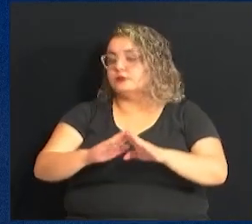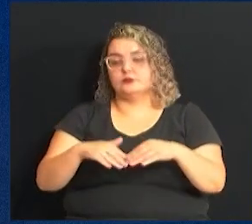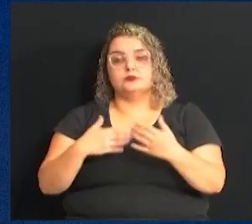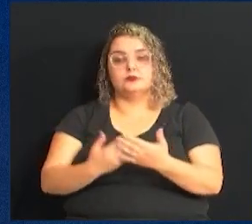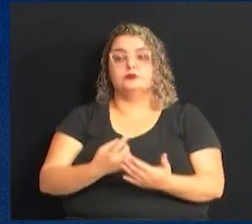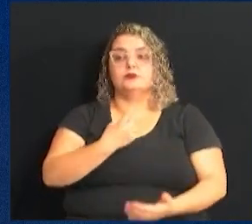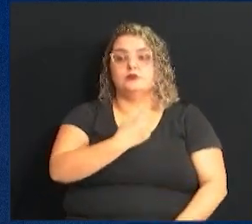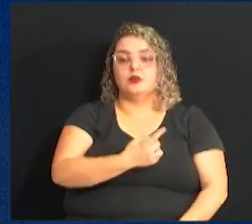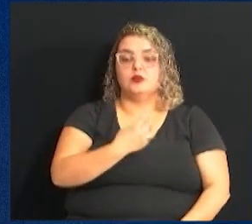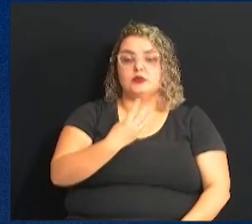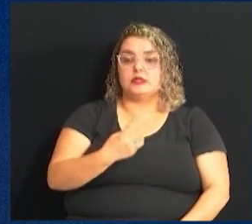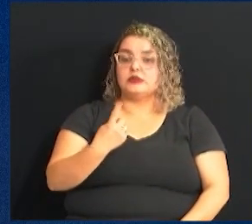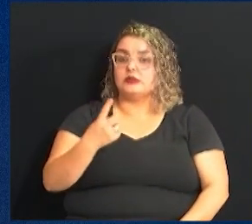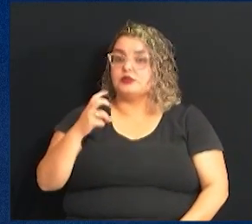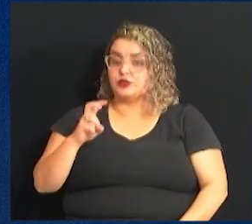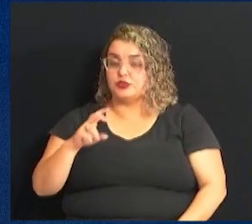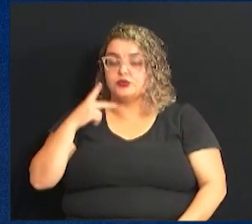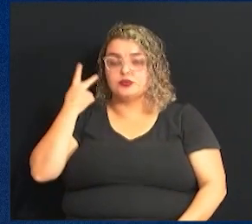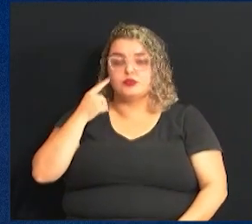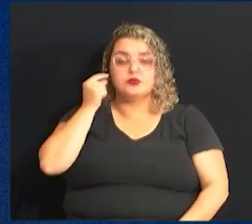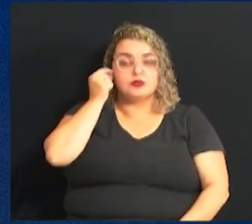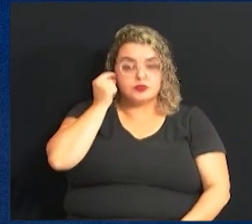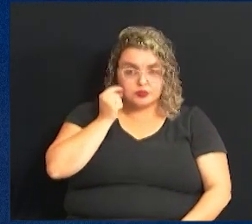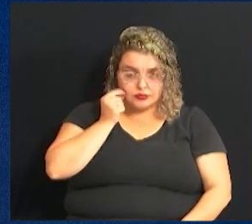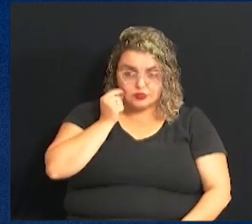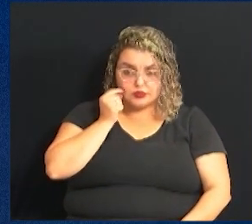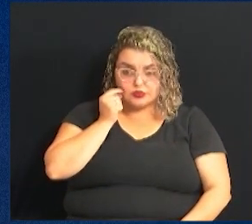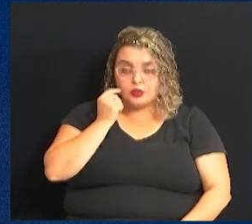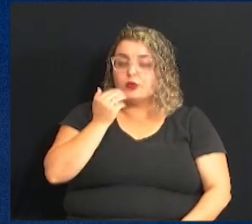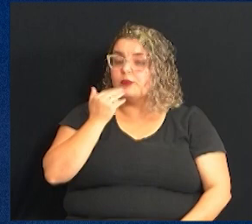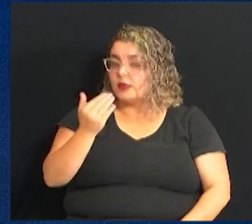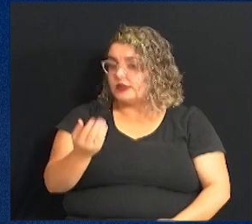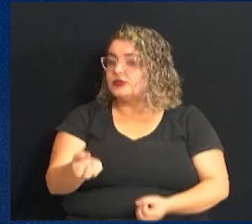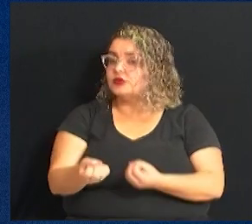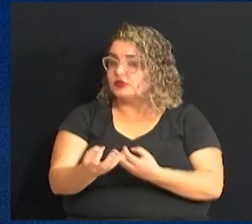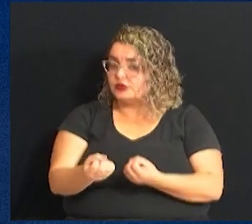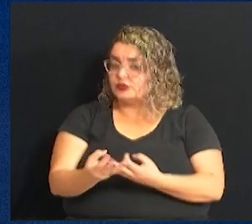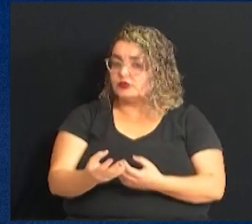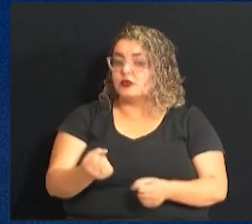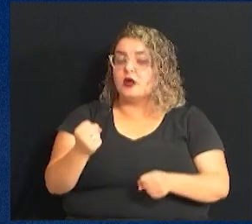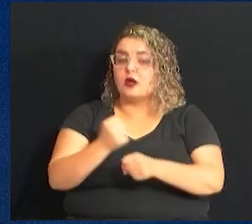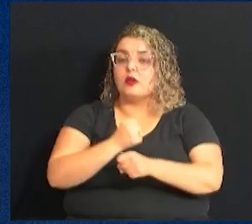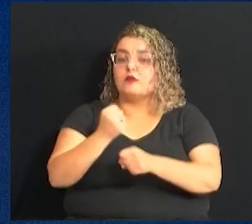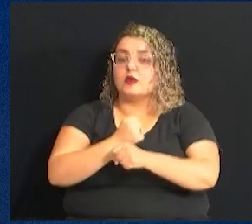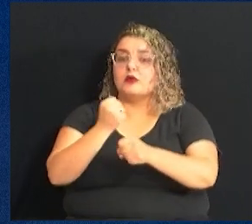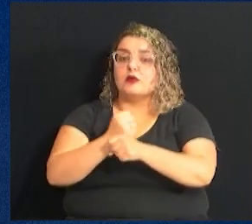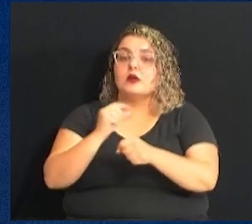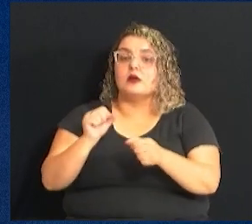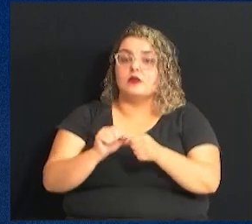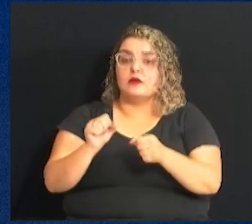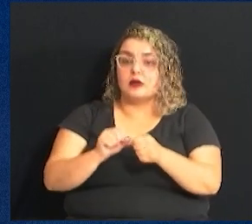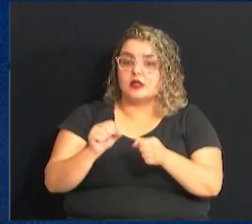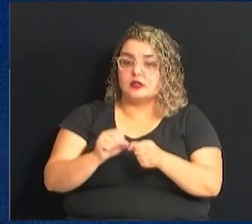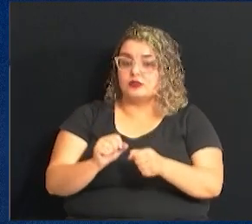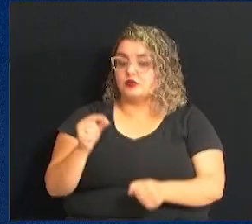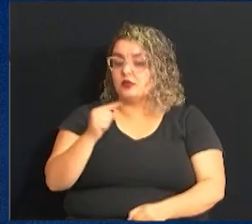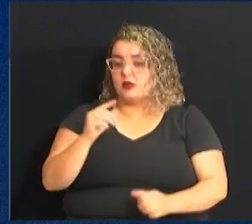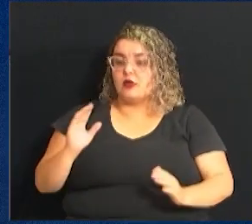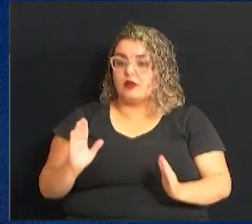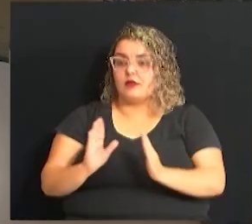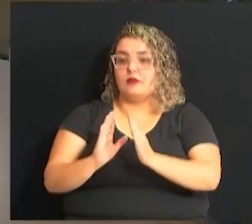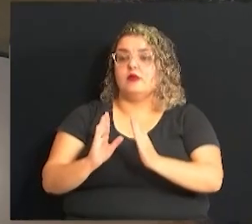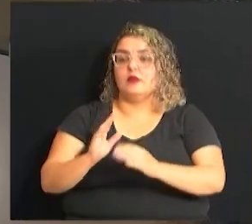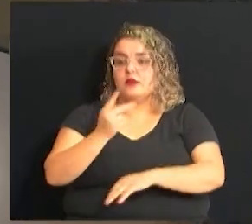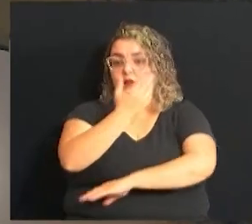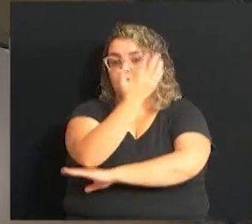O requerimento 1315 do vereador Marcelo Silva pede informações sobre a construção que está sendo feita em